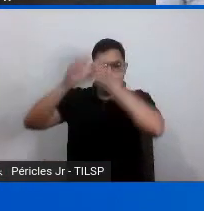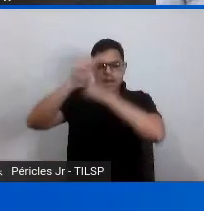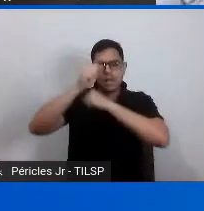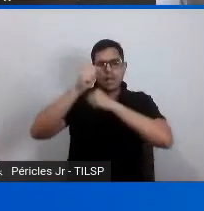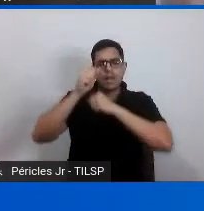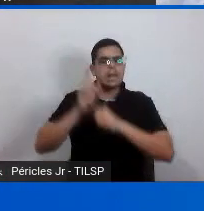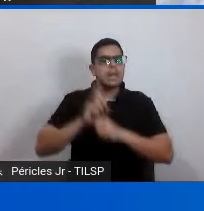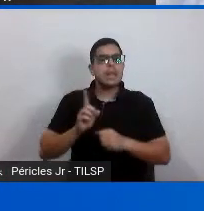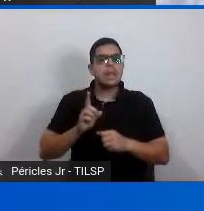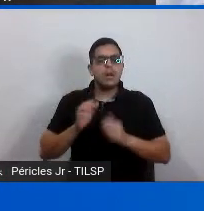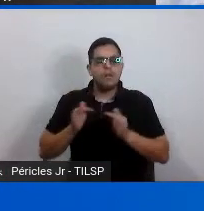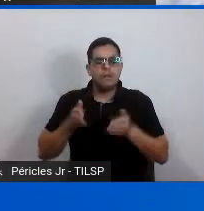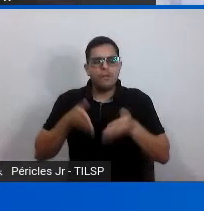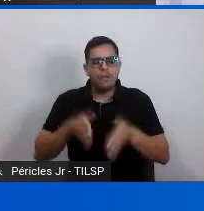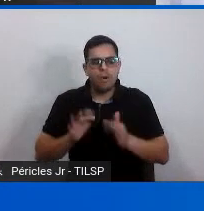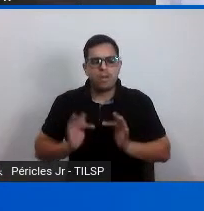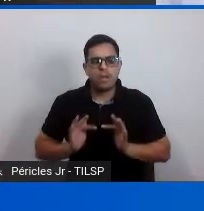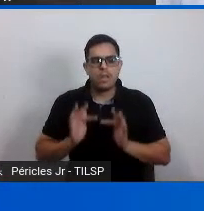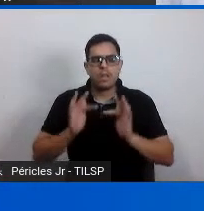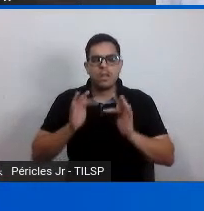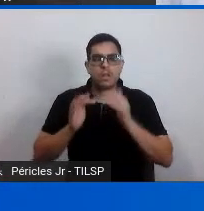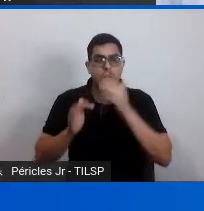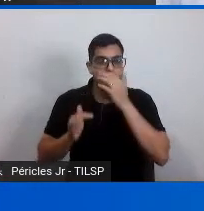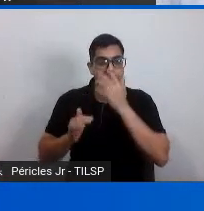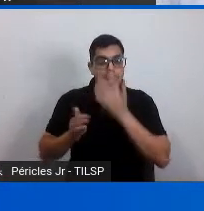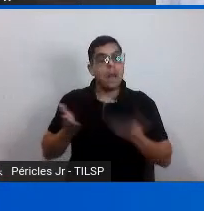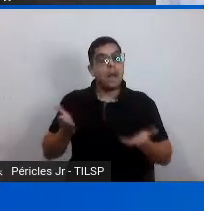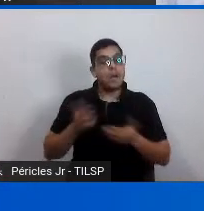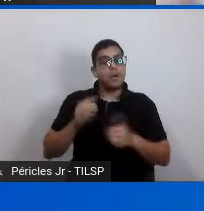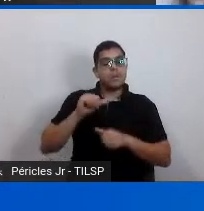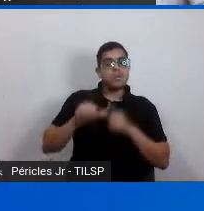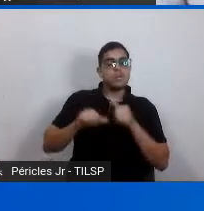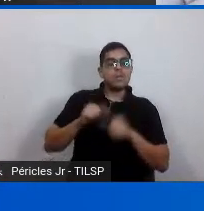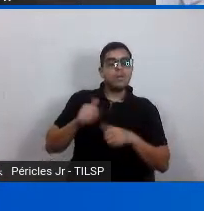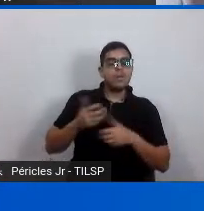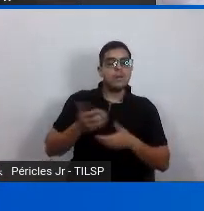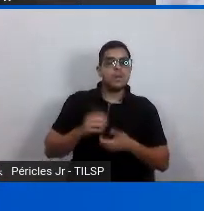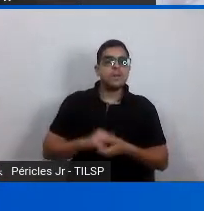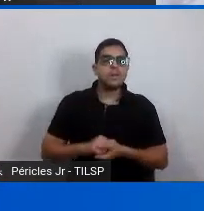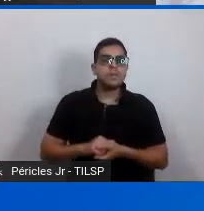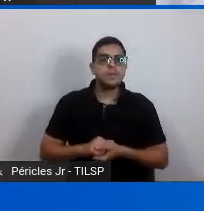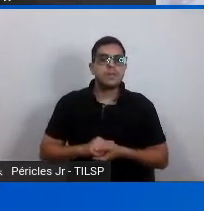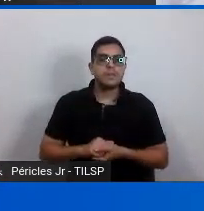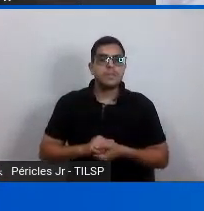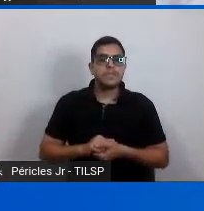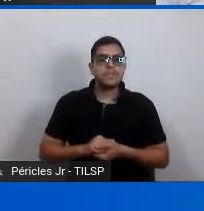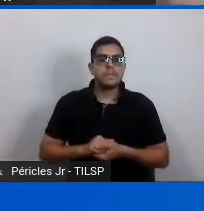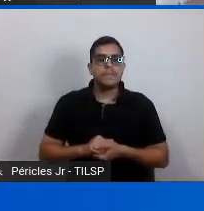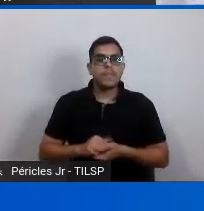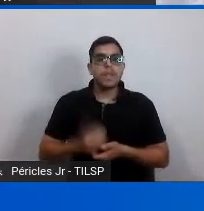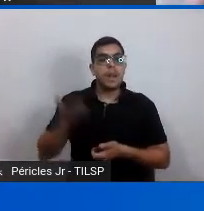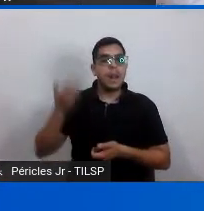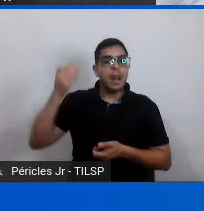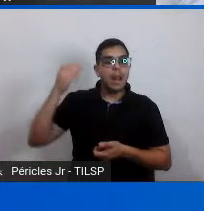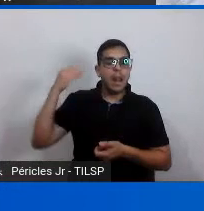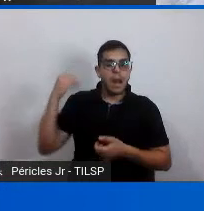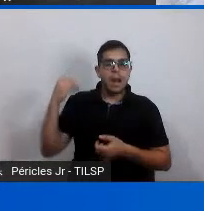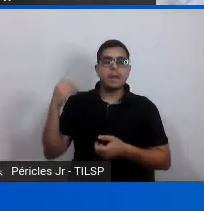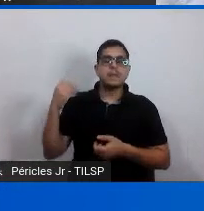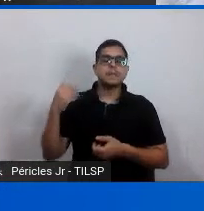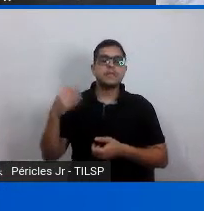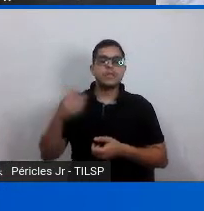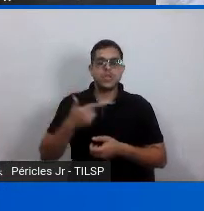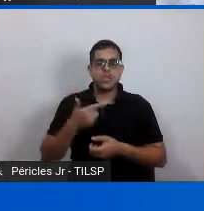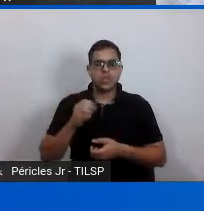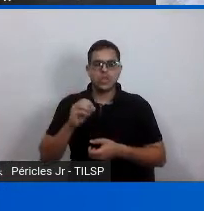lá nos primeiros congressos de 2000 da solução Brasileira de educação por exemplo a média importantíssima